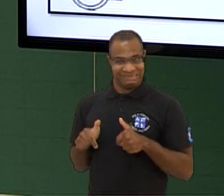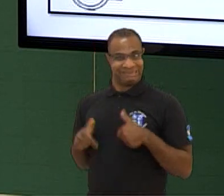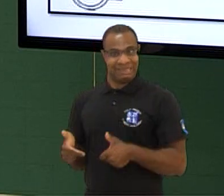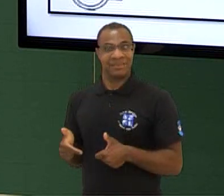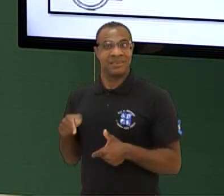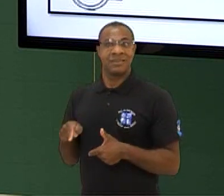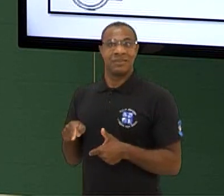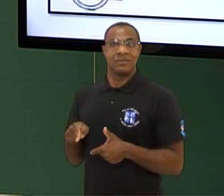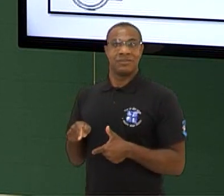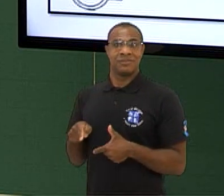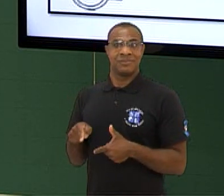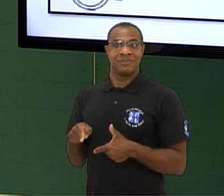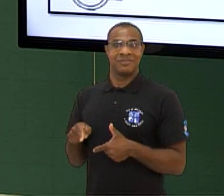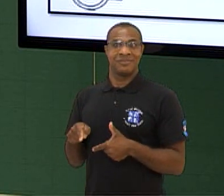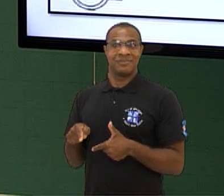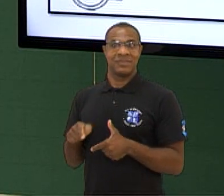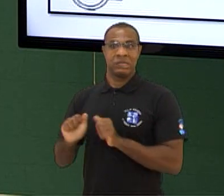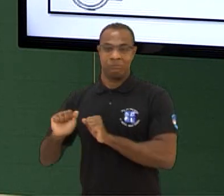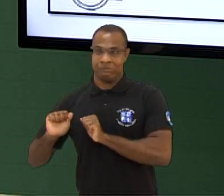para trás.